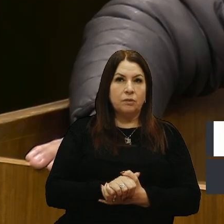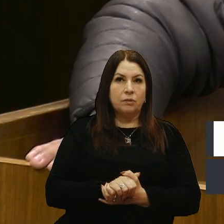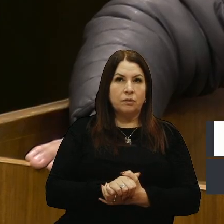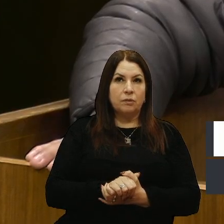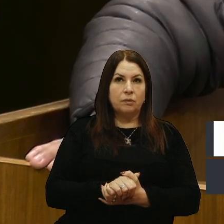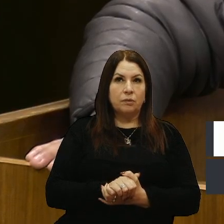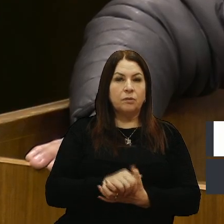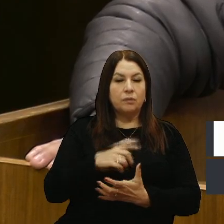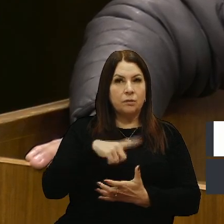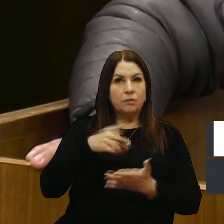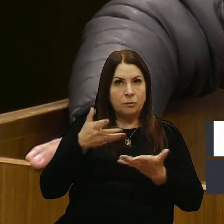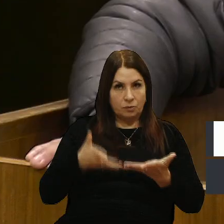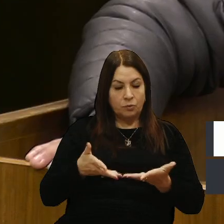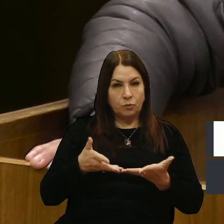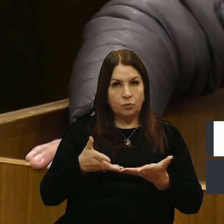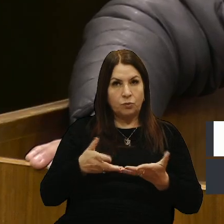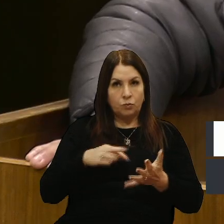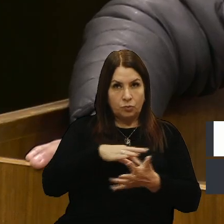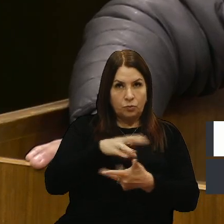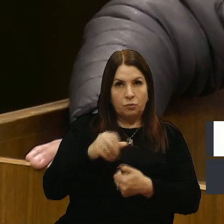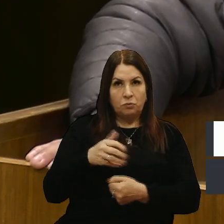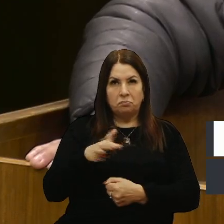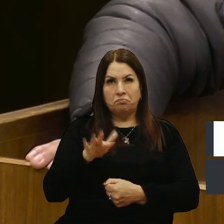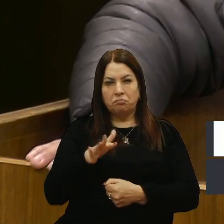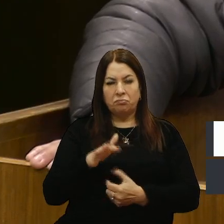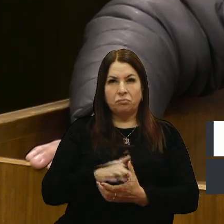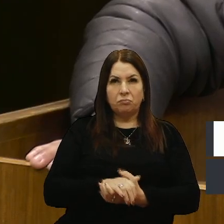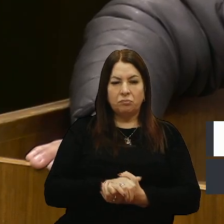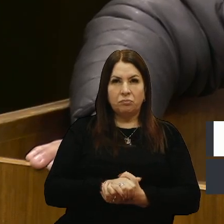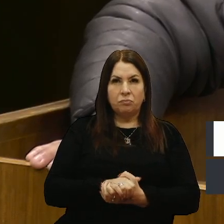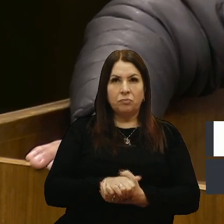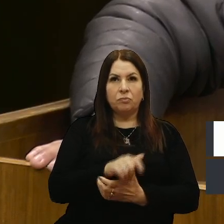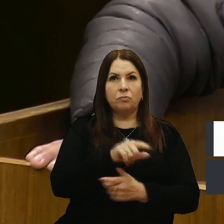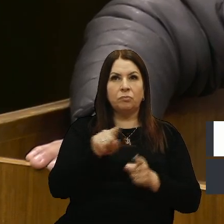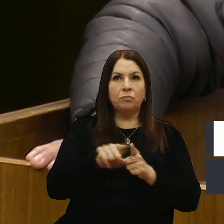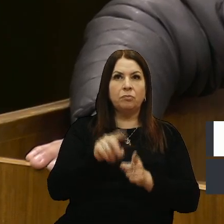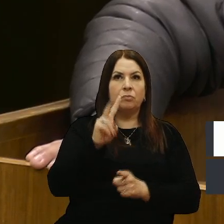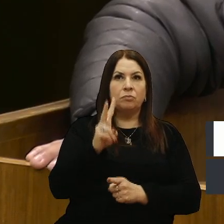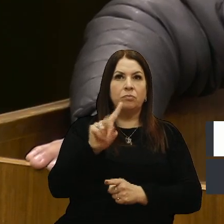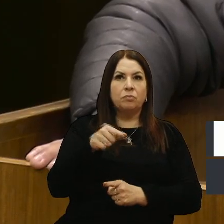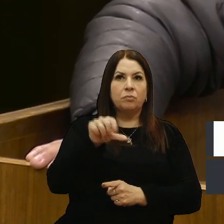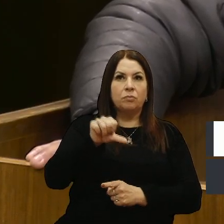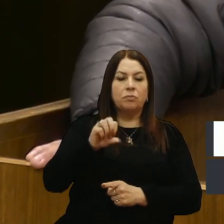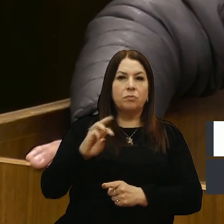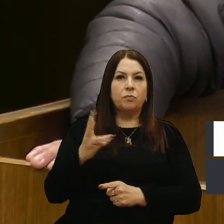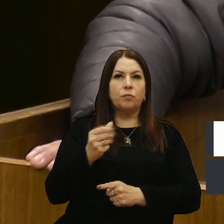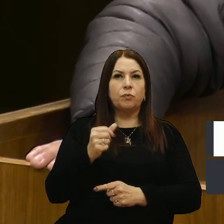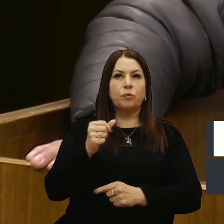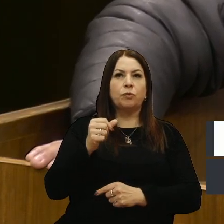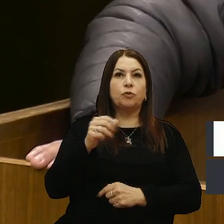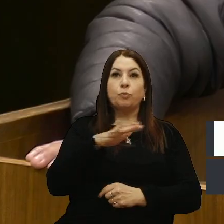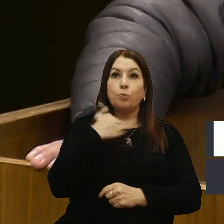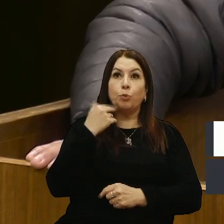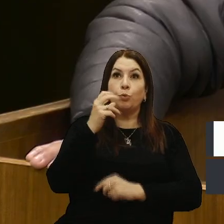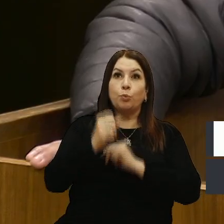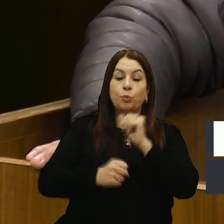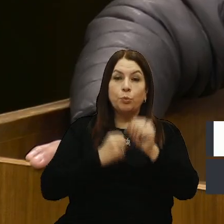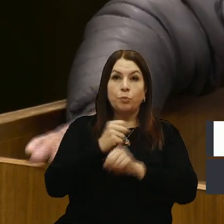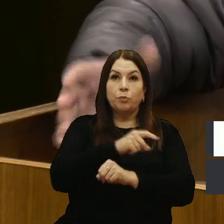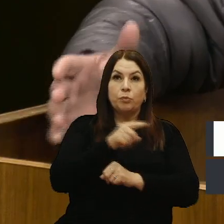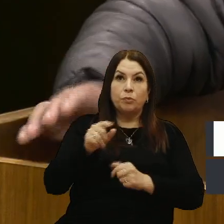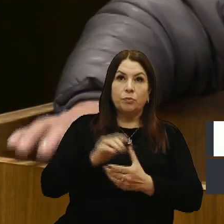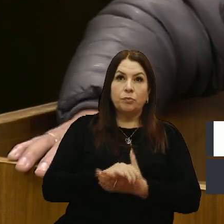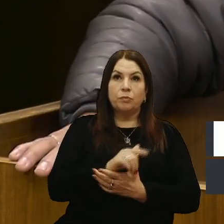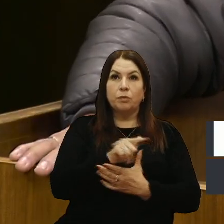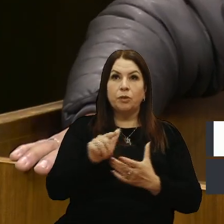A gente tem hoje no mundo em torno de 2,9 milhões de mortes por ano. Pessoas que saem para trabalhar